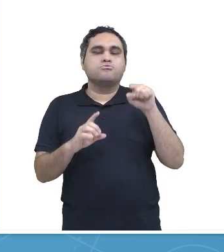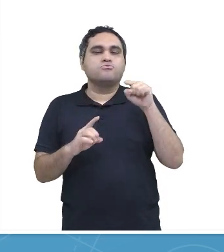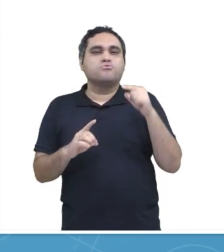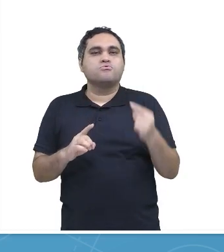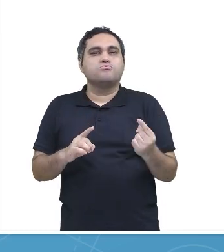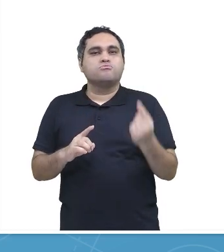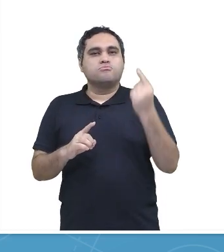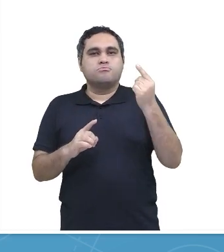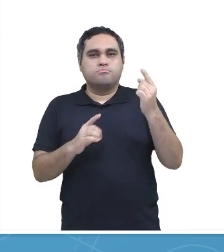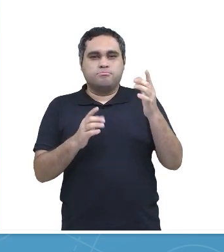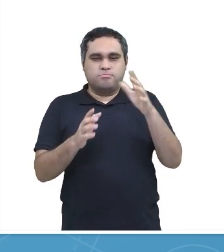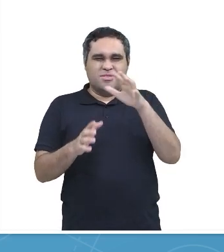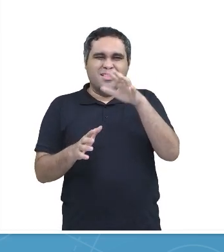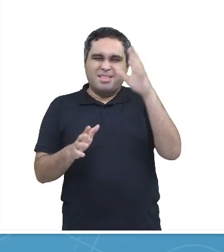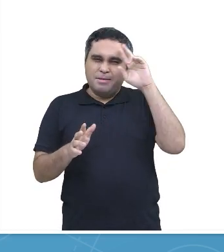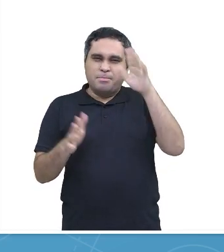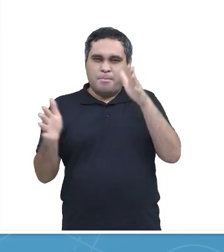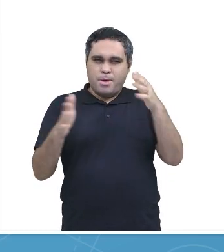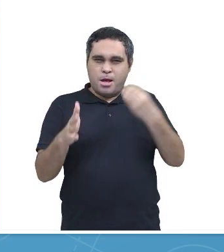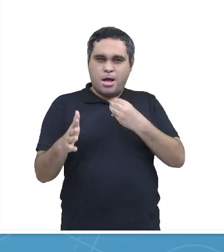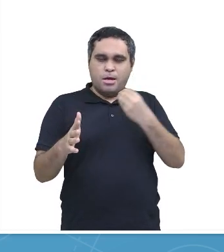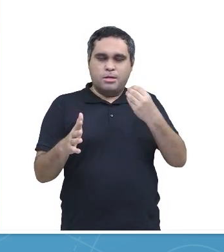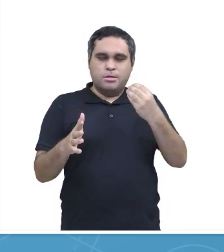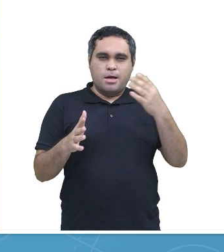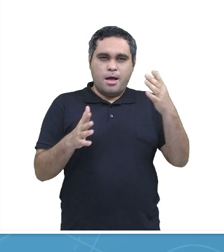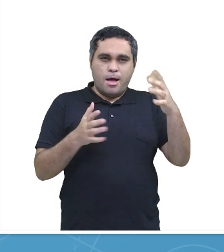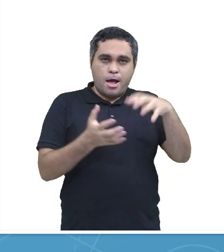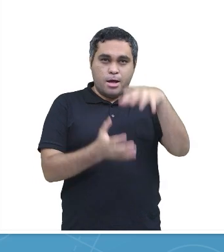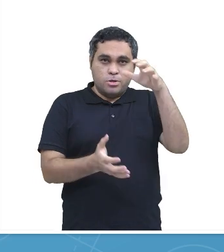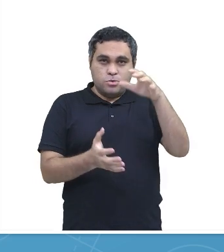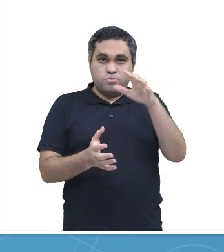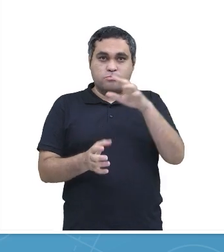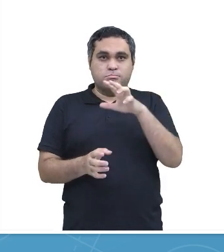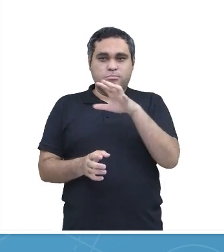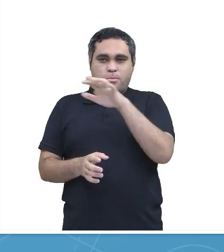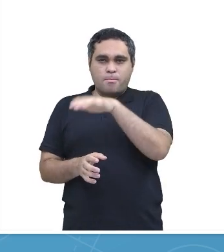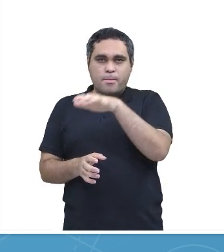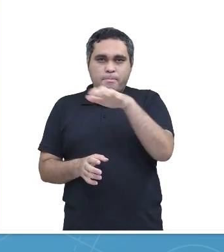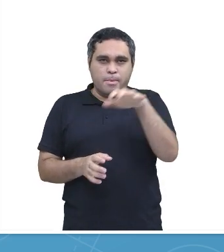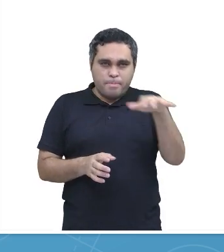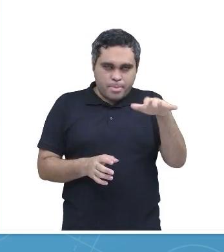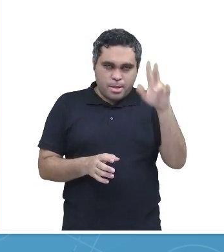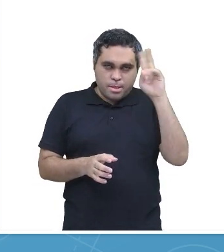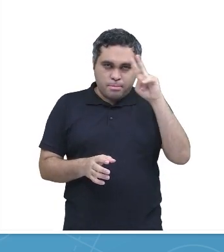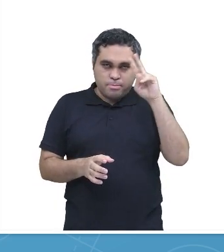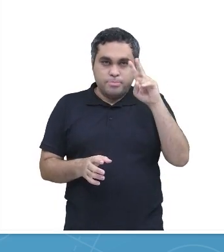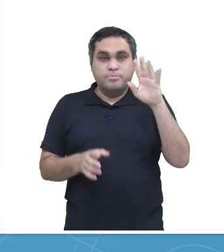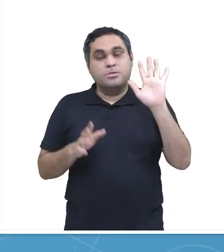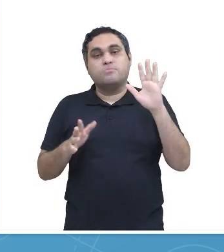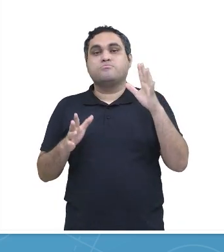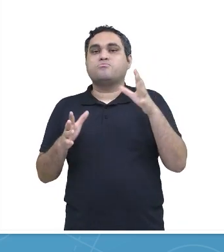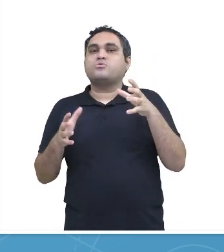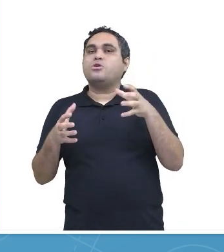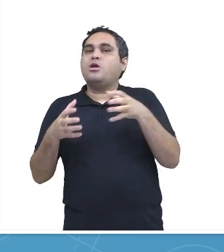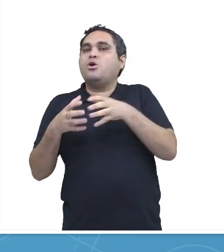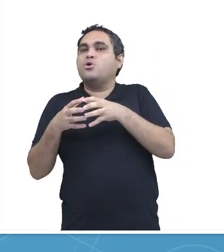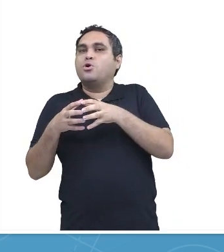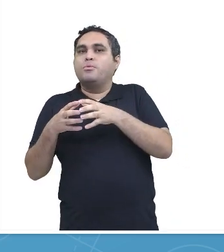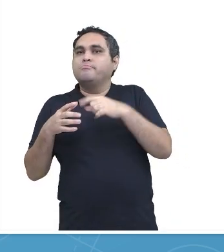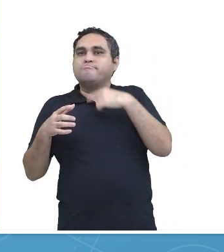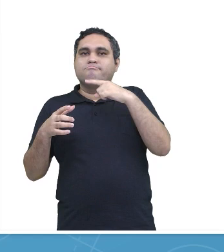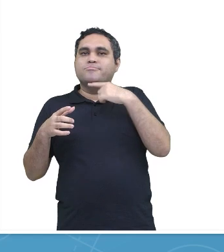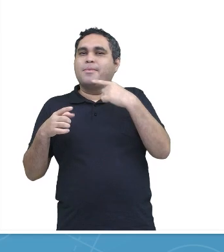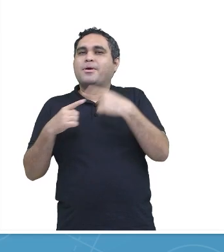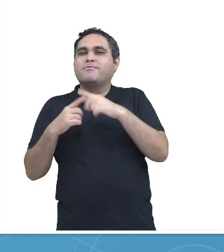questão da equipe, né, não dá para formar uma equipe porque vocês estão em casa. Então, espera-se